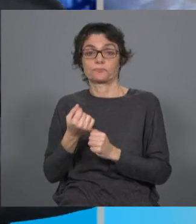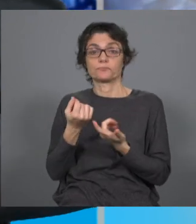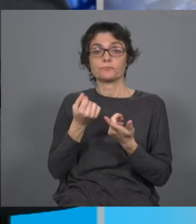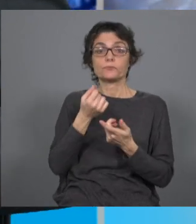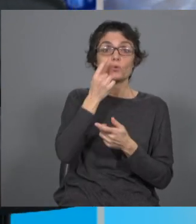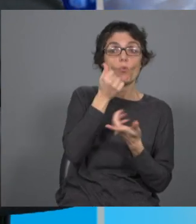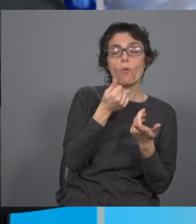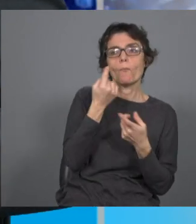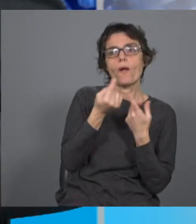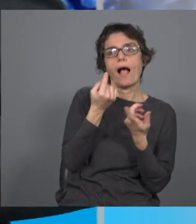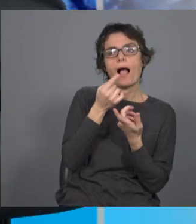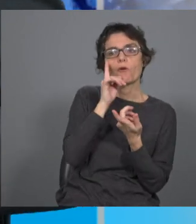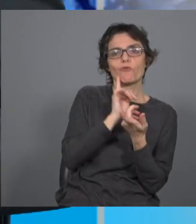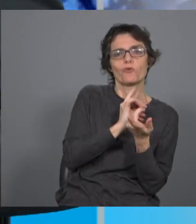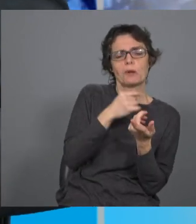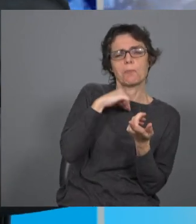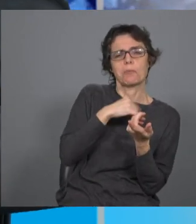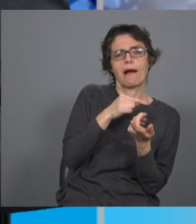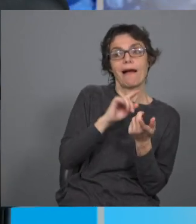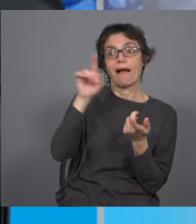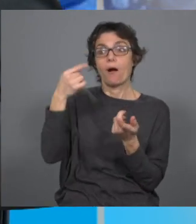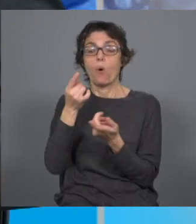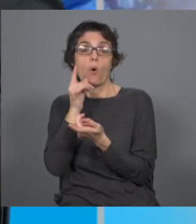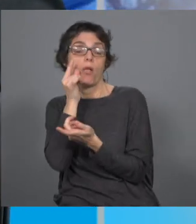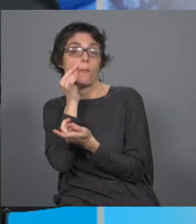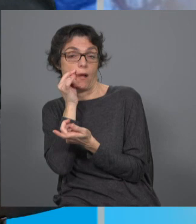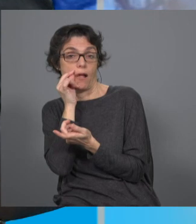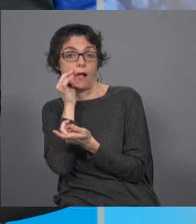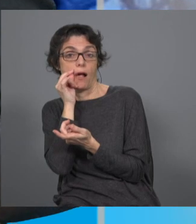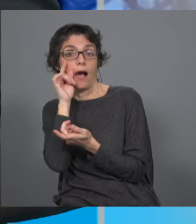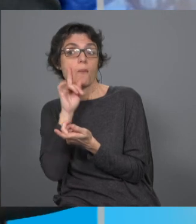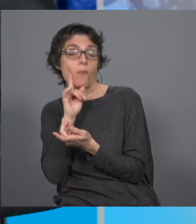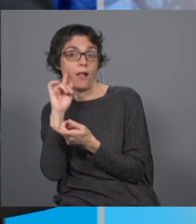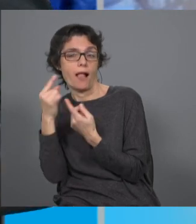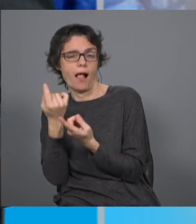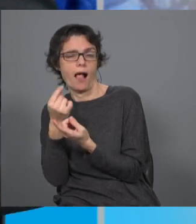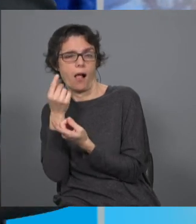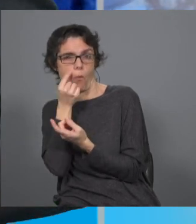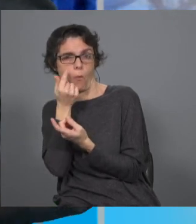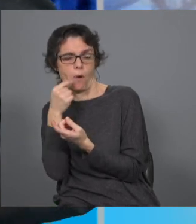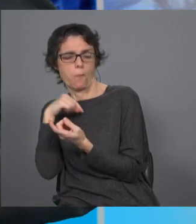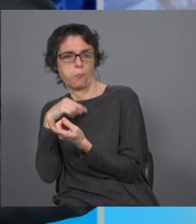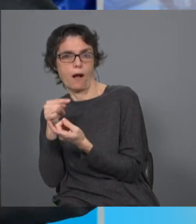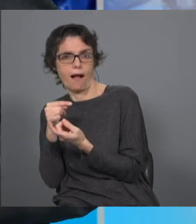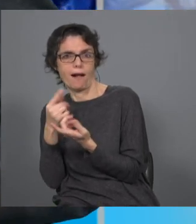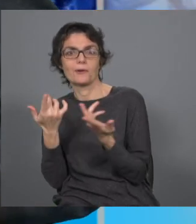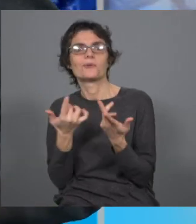masculino. É por isso que há muitos homens que neste dia se travestem, vestem-se de mulheres, e há mulheres que se vestem de homens.